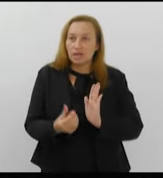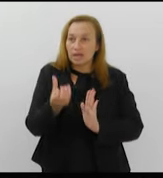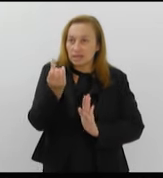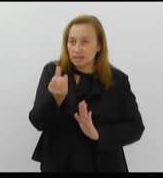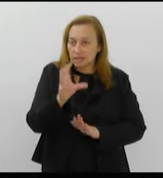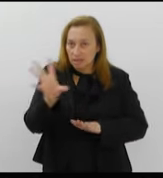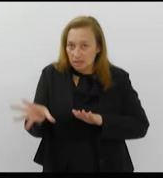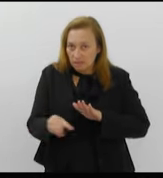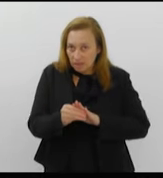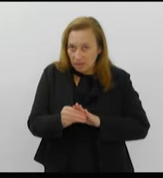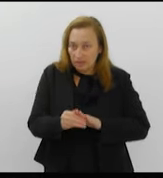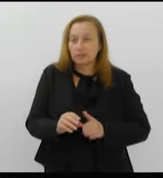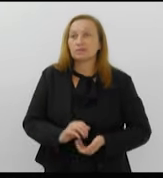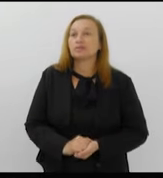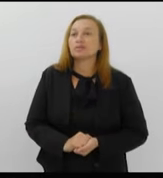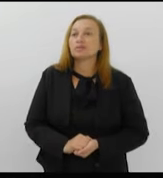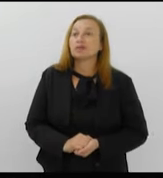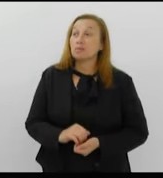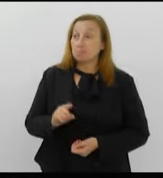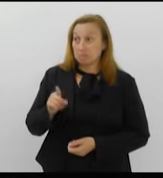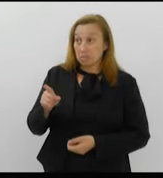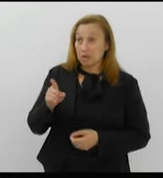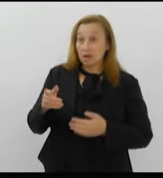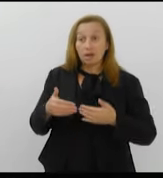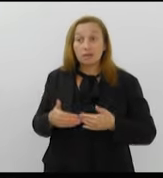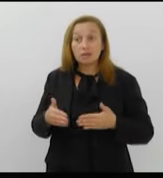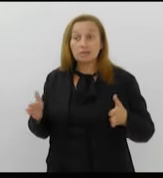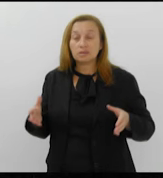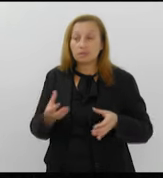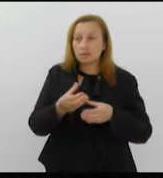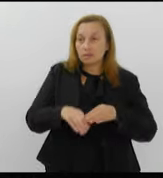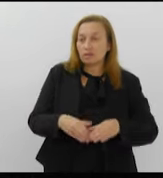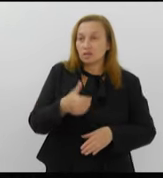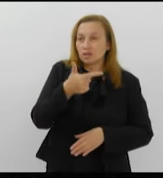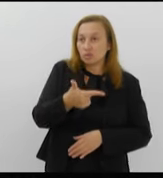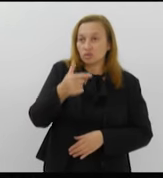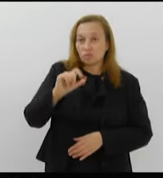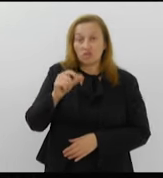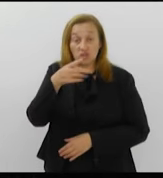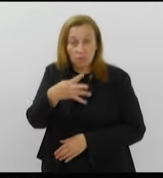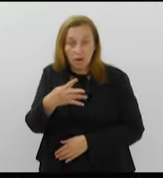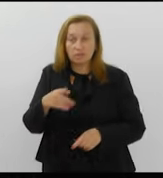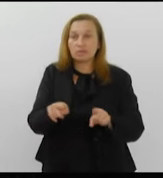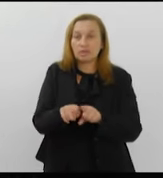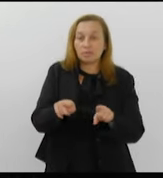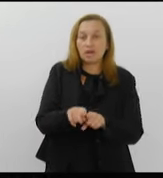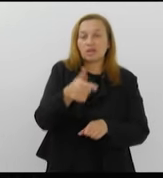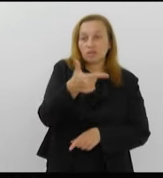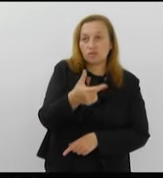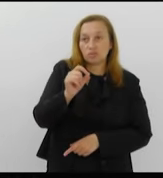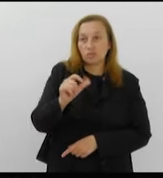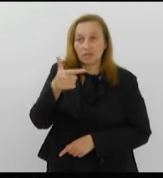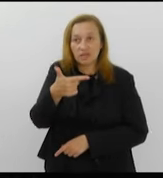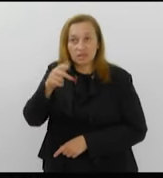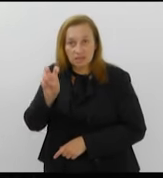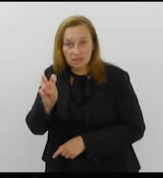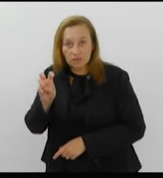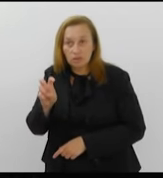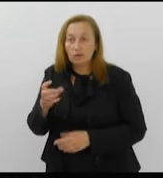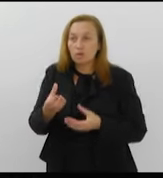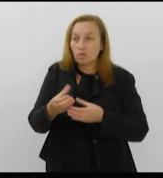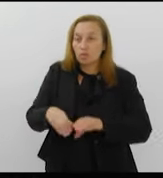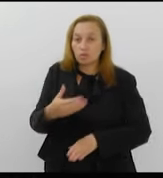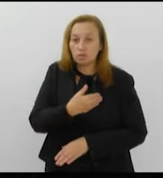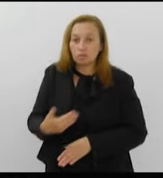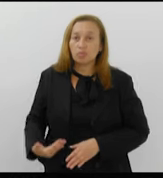emendas para que ele abra em 2024, 2025, concurso público